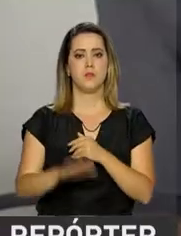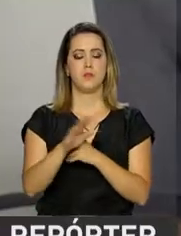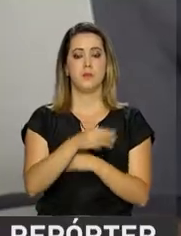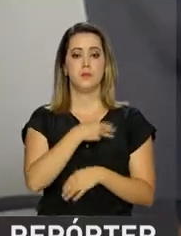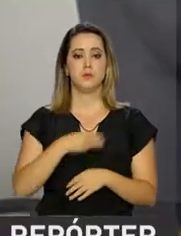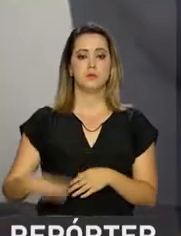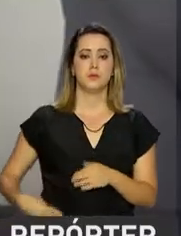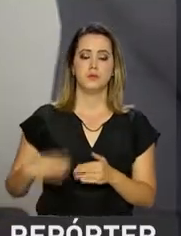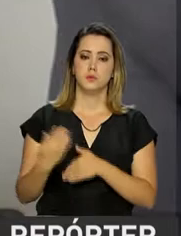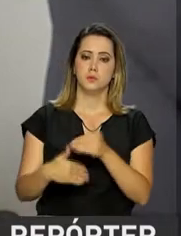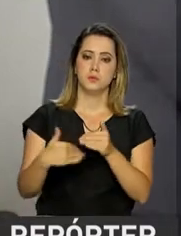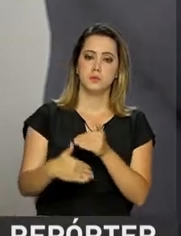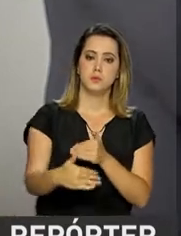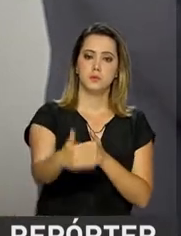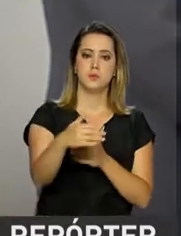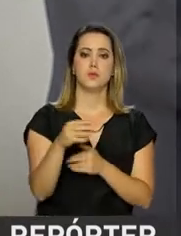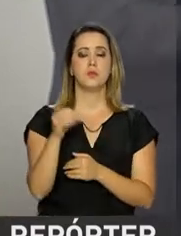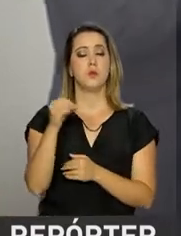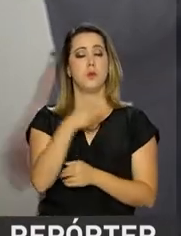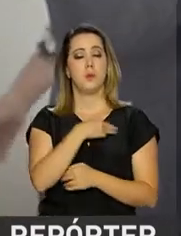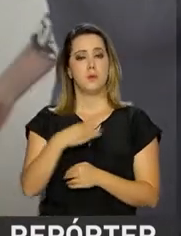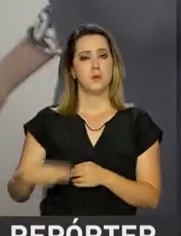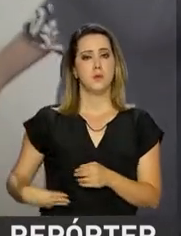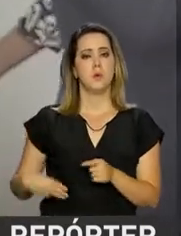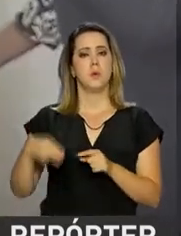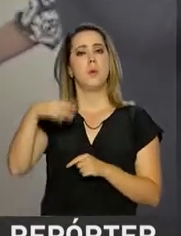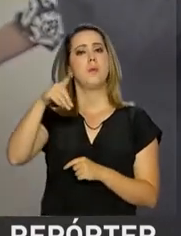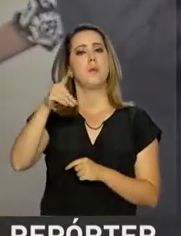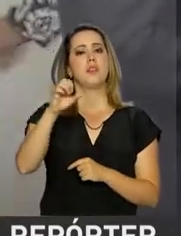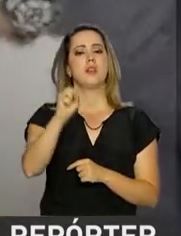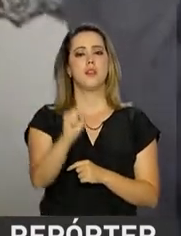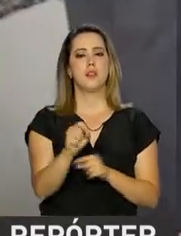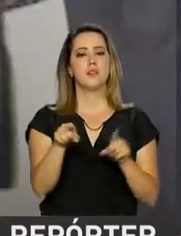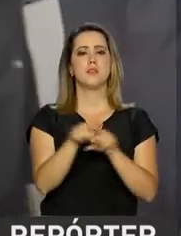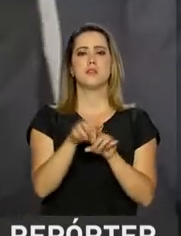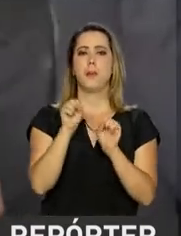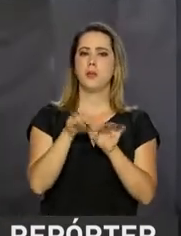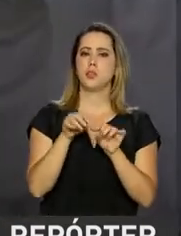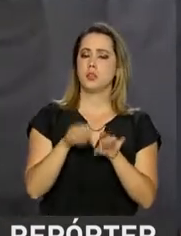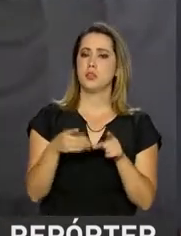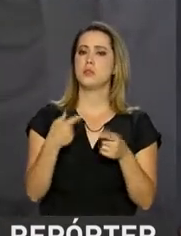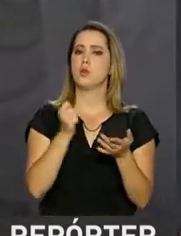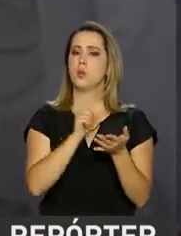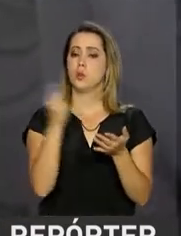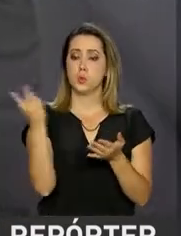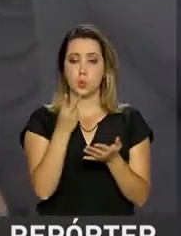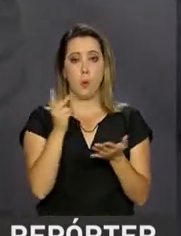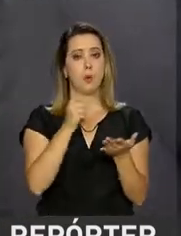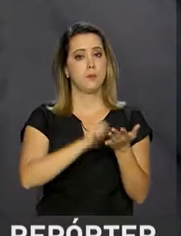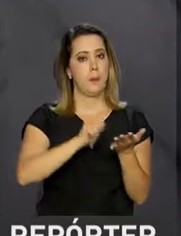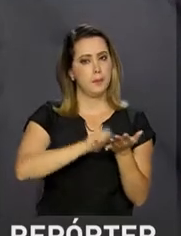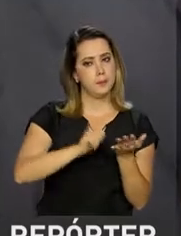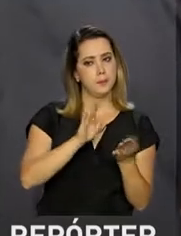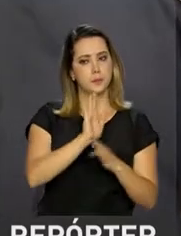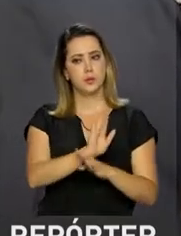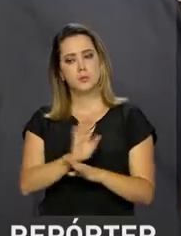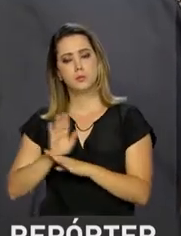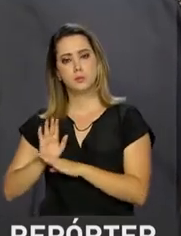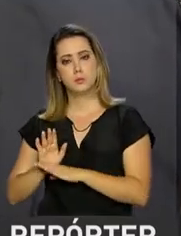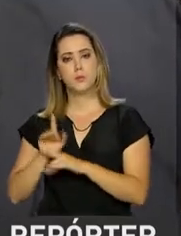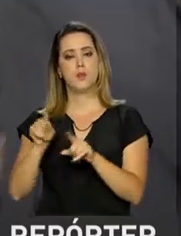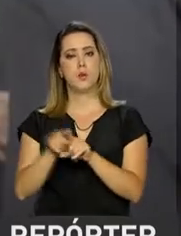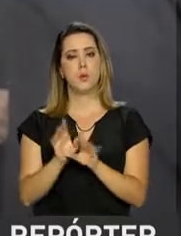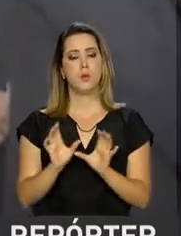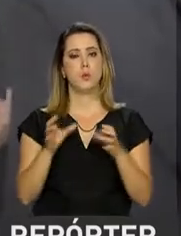ministros do desenvolvimento social osmar terra e da educação mendonça filho assinaram um acordo de cooperação com a associação nacional